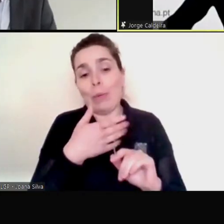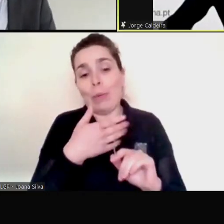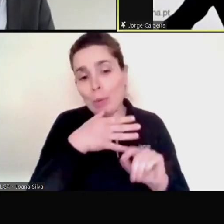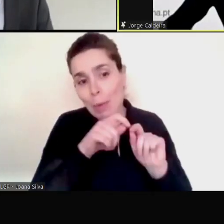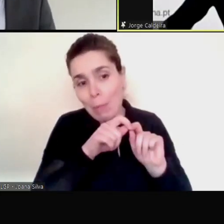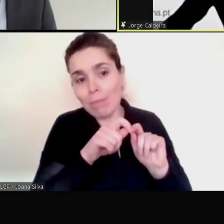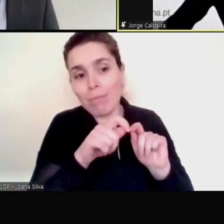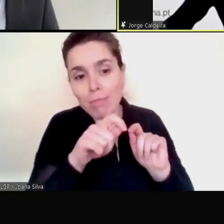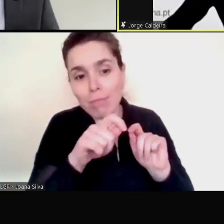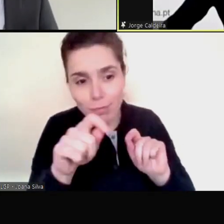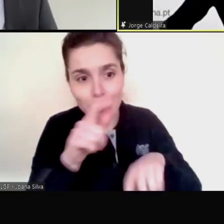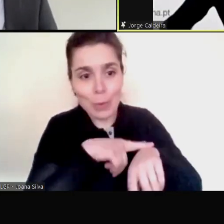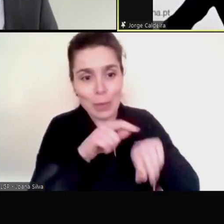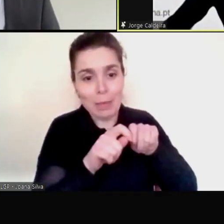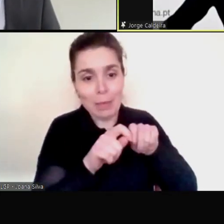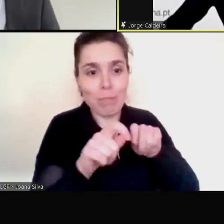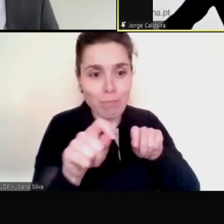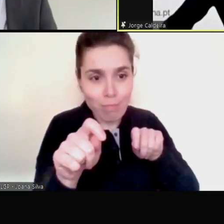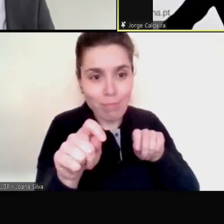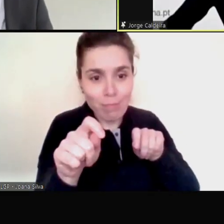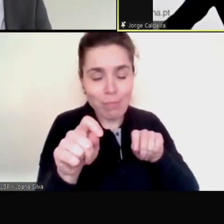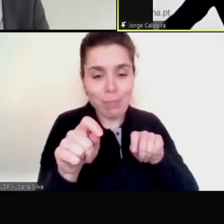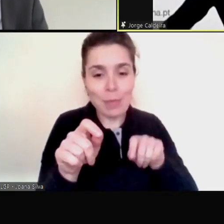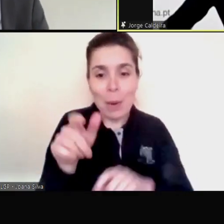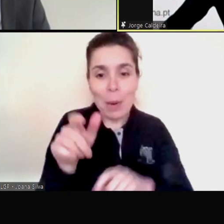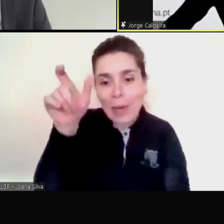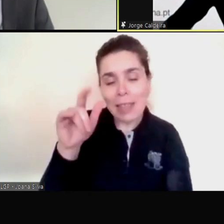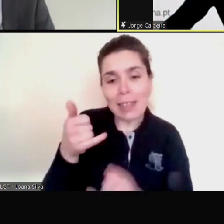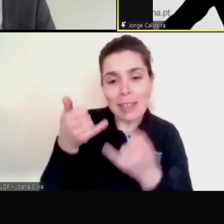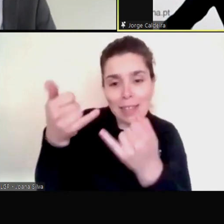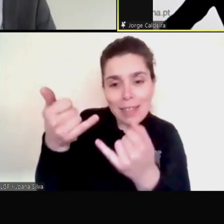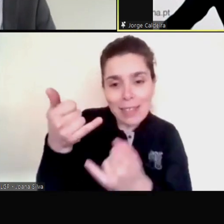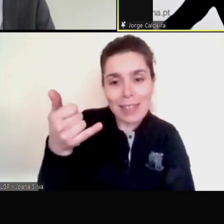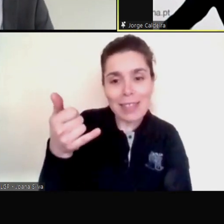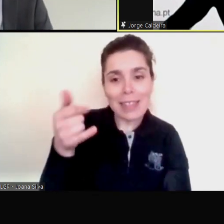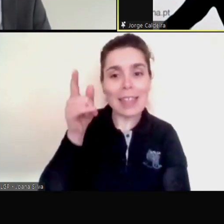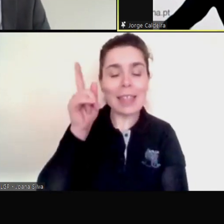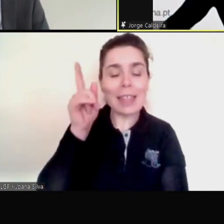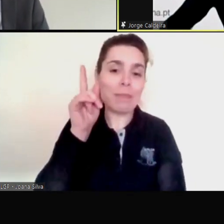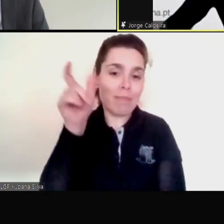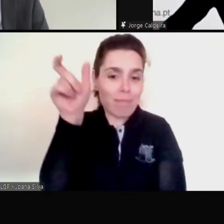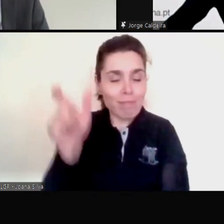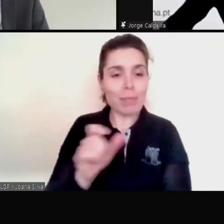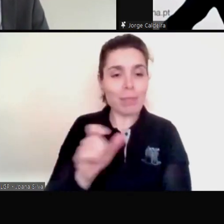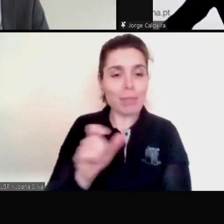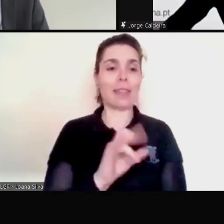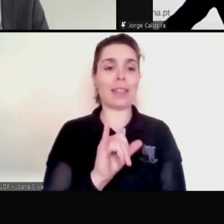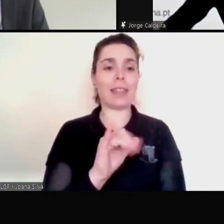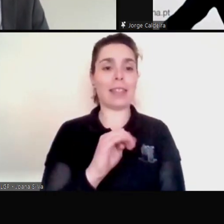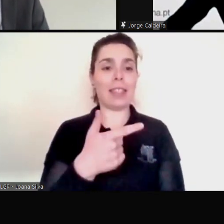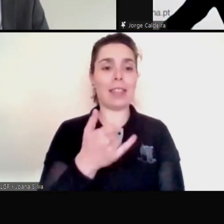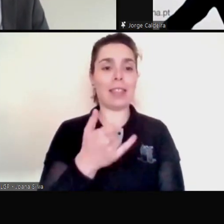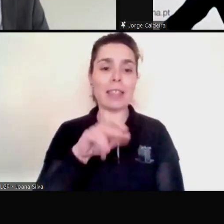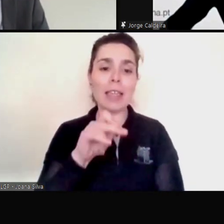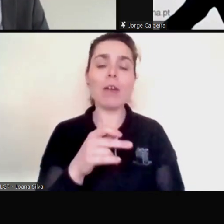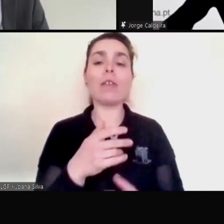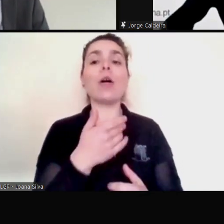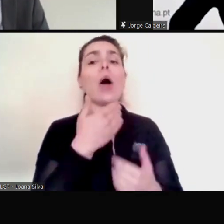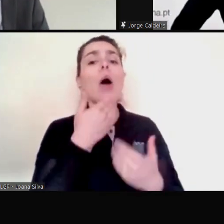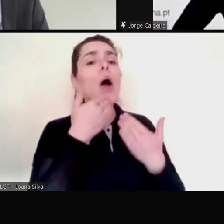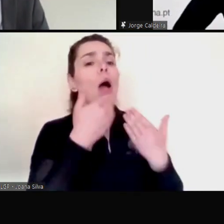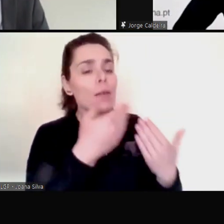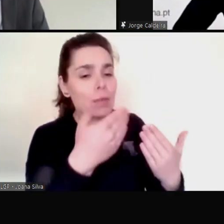aqui um tempo mais aqui a Cristina Nunes. Antecipo as minhas desculpas, Cristina. Muito obrigado. Jorge, agradeço-te